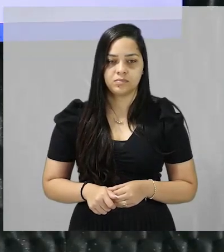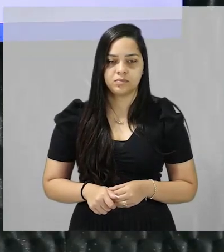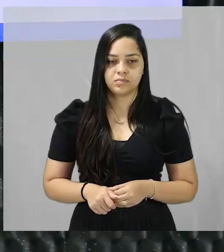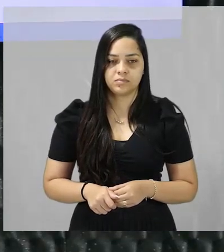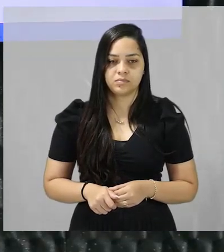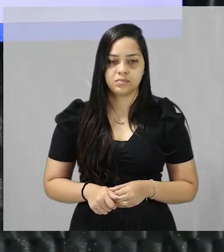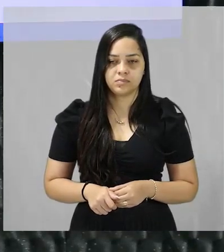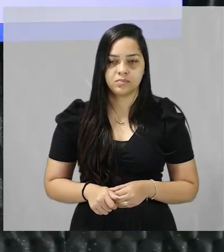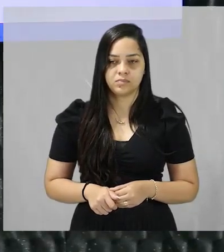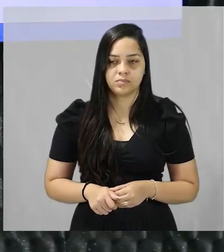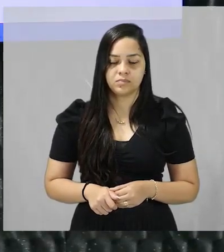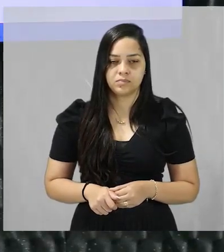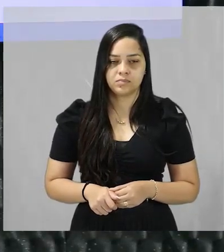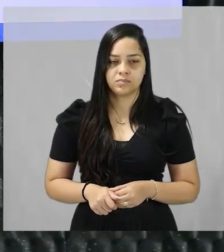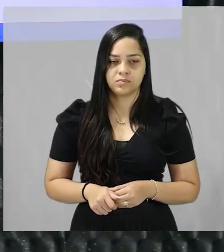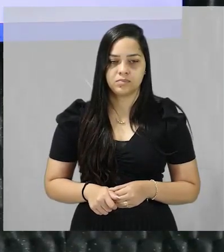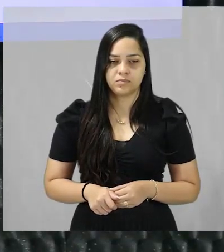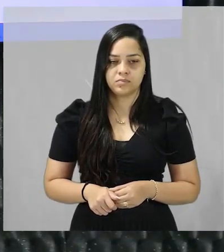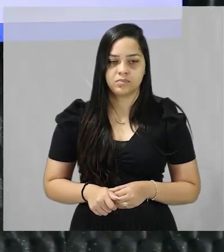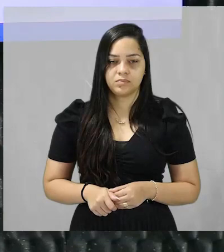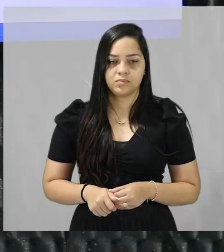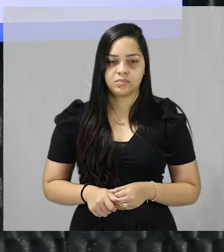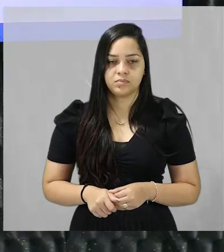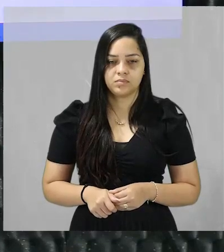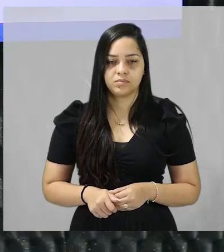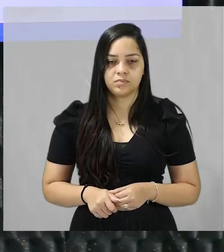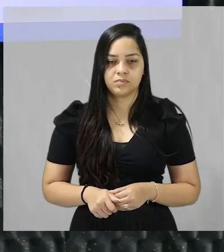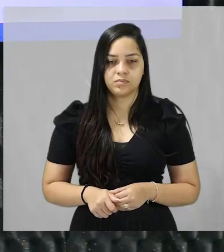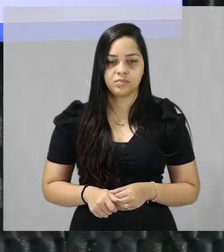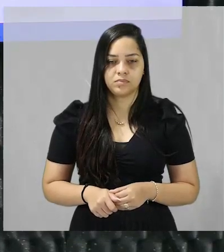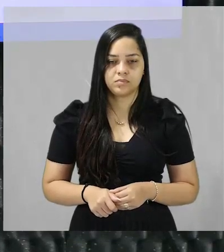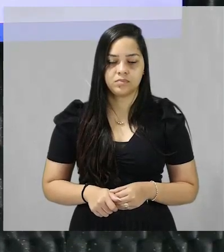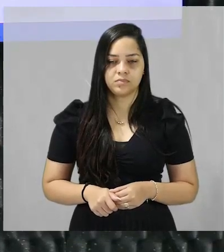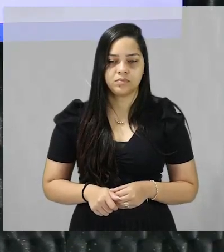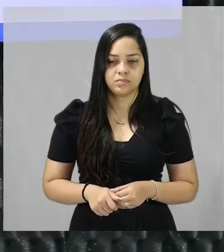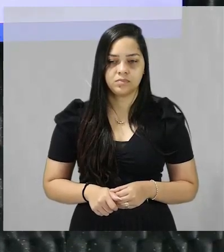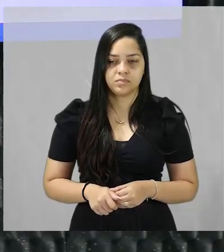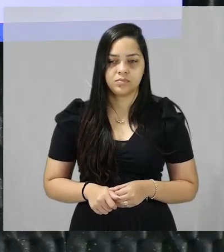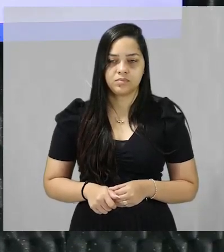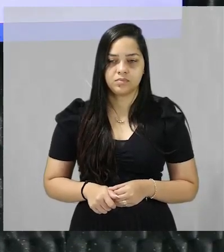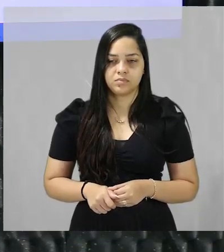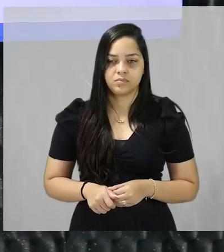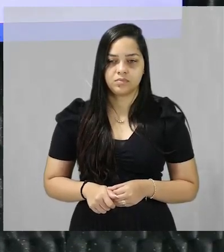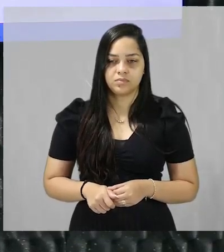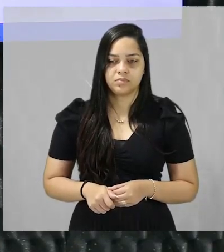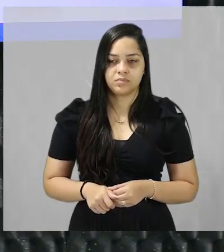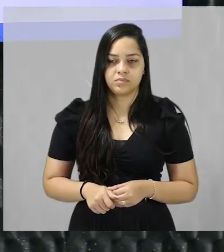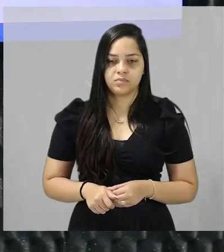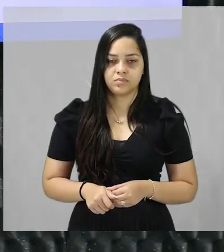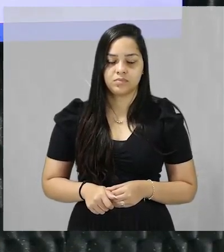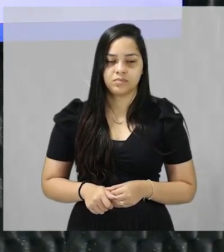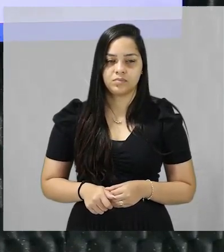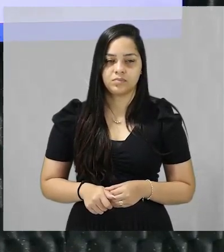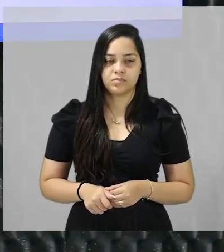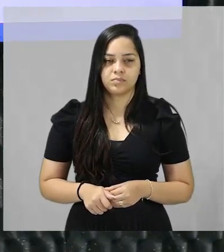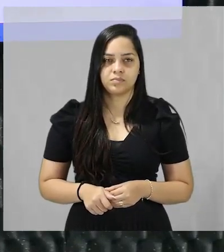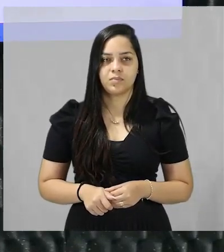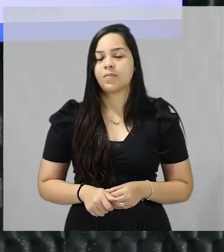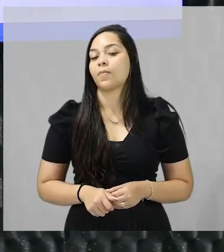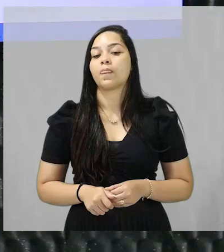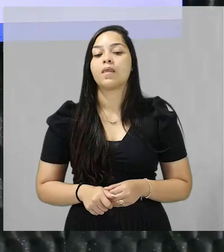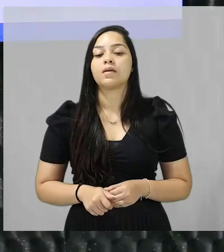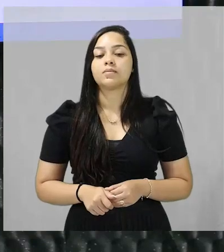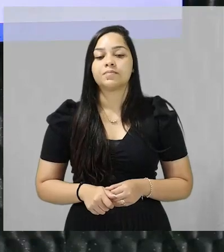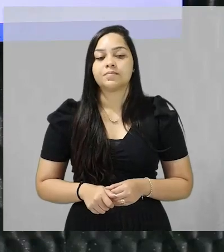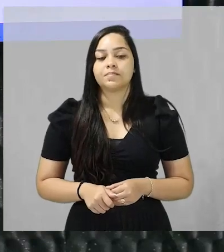si elas usam essa sinalização química para perceber a diferença. Pode-se